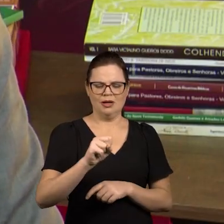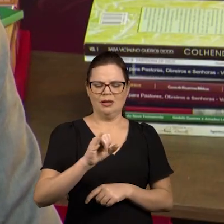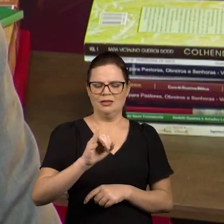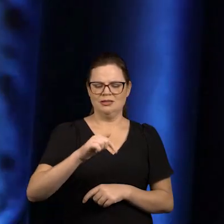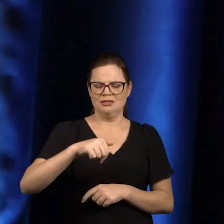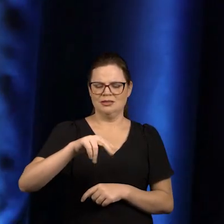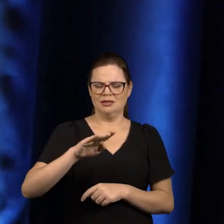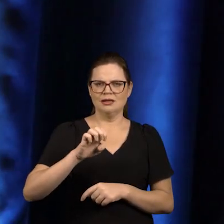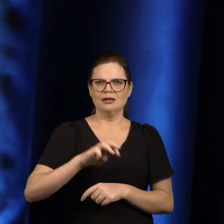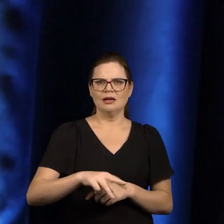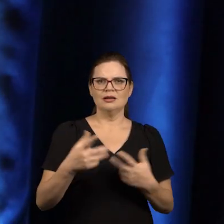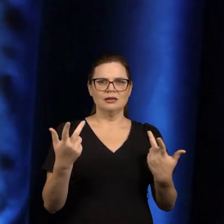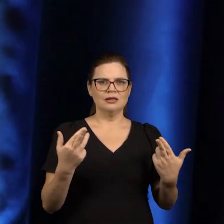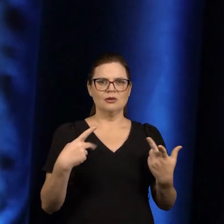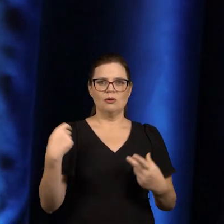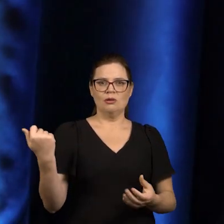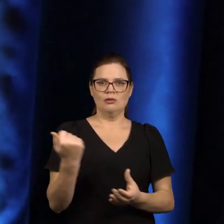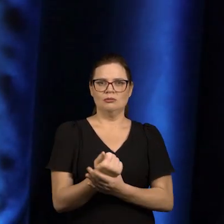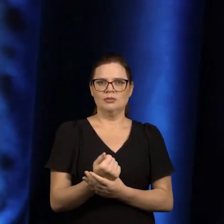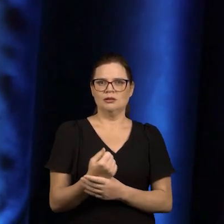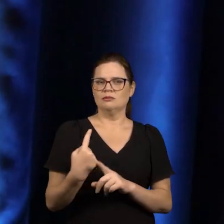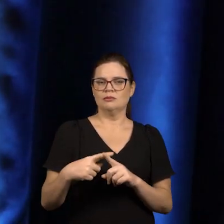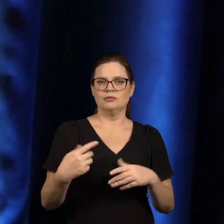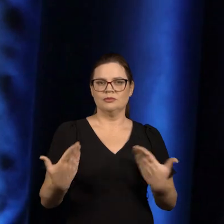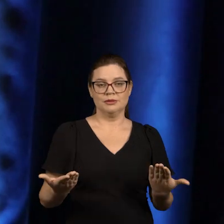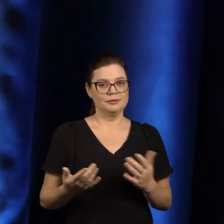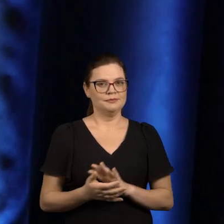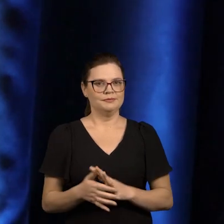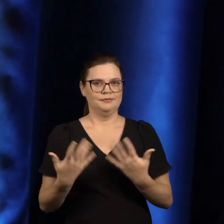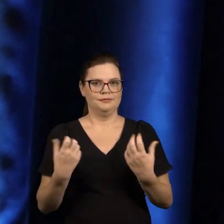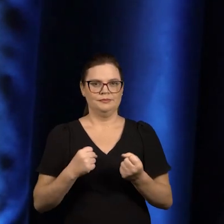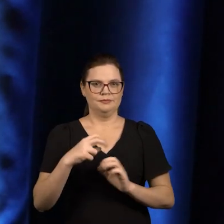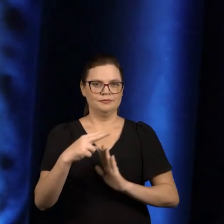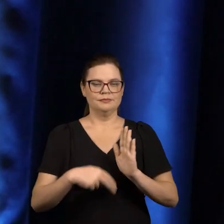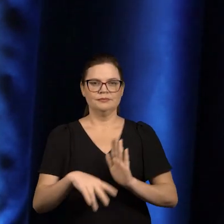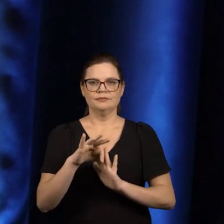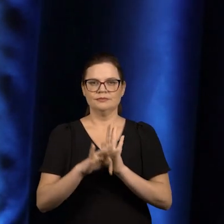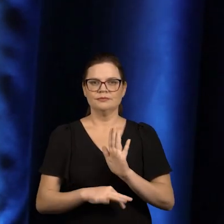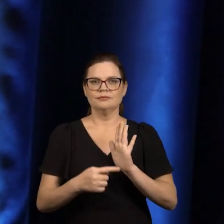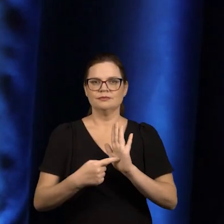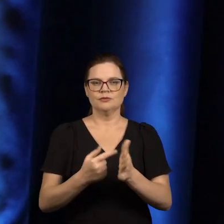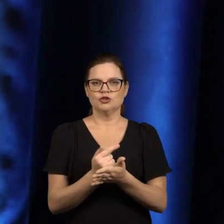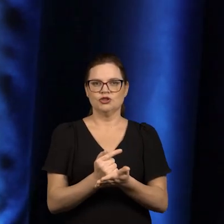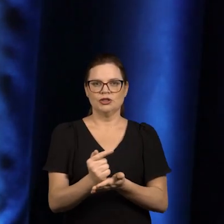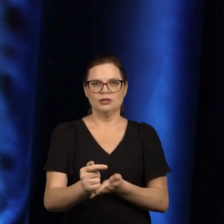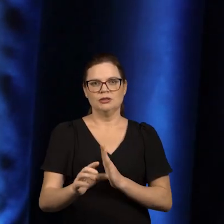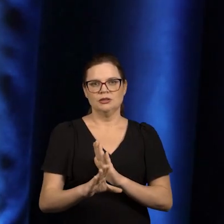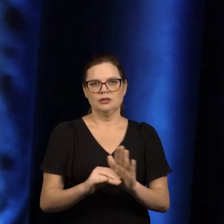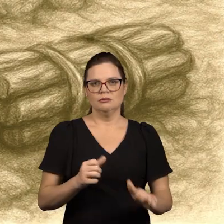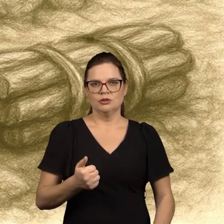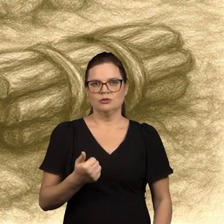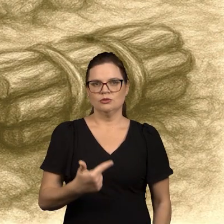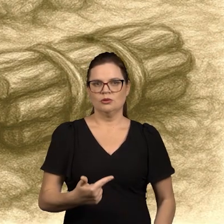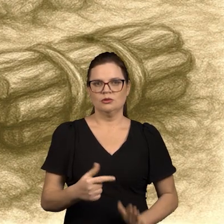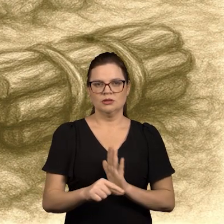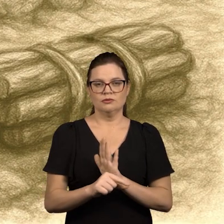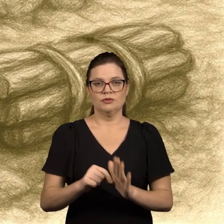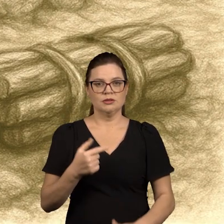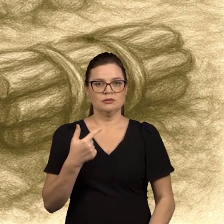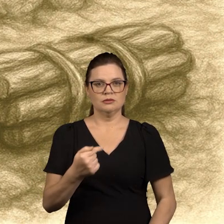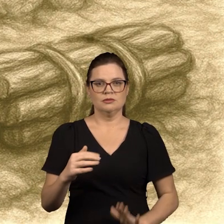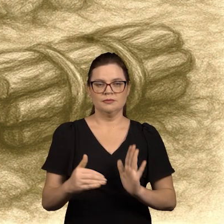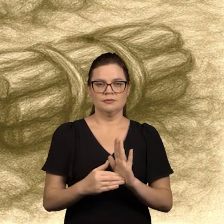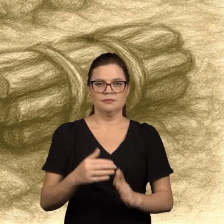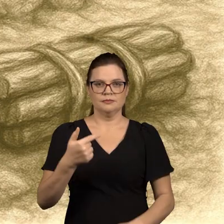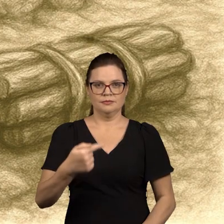edificou. Justamente. Podemos ler o texto, a palavra do Senhor, que está em Gênesis 12, versos 6 e 7, diz